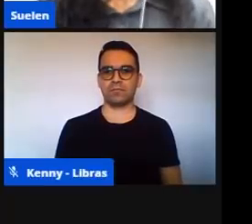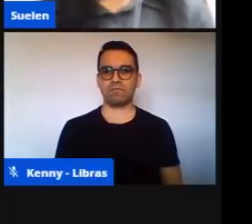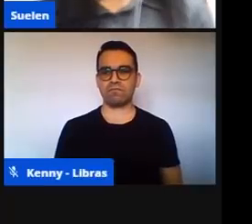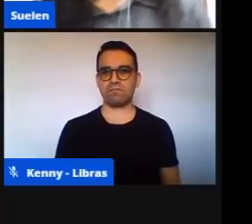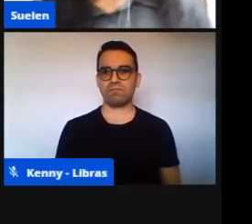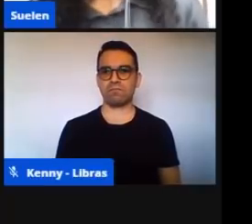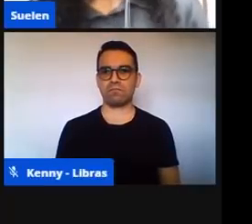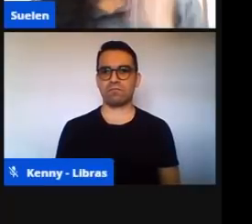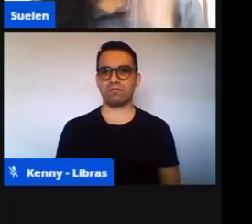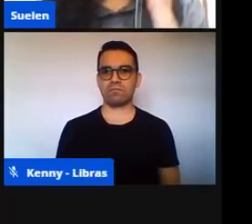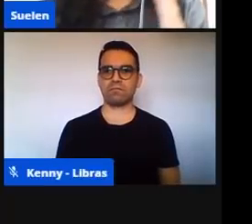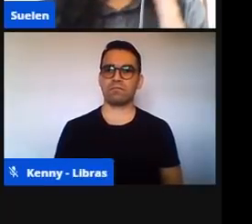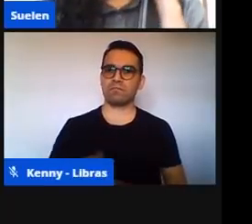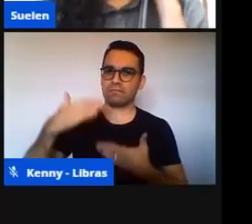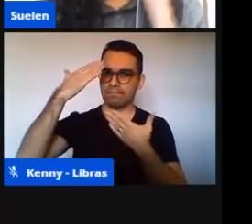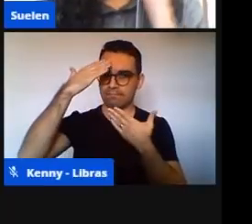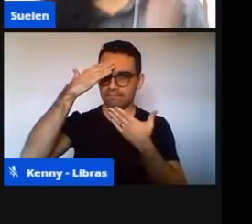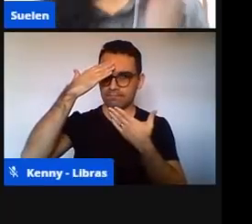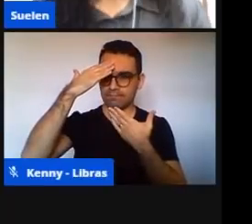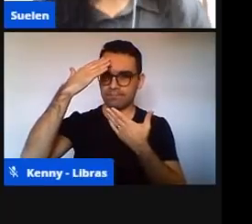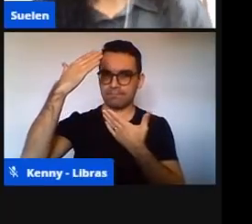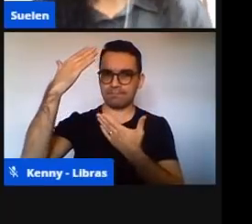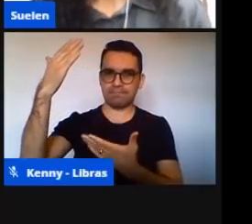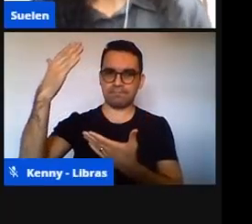A gente agradece, então,